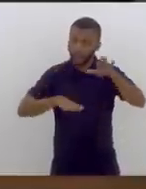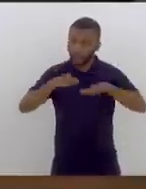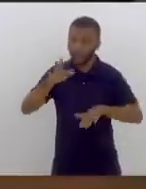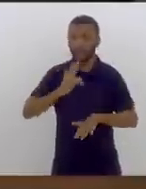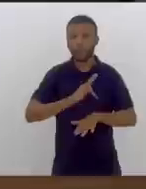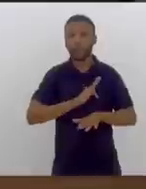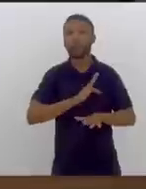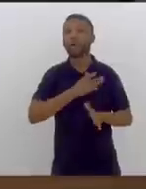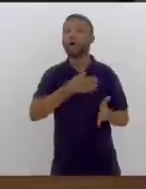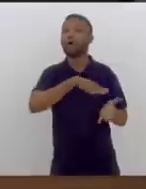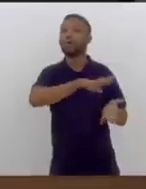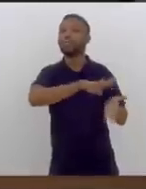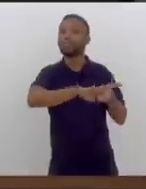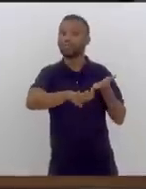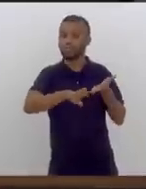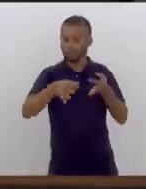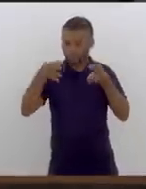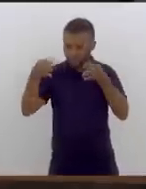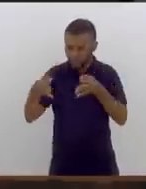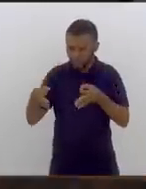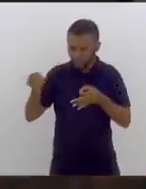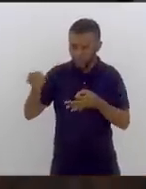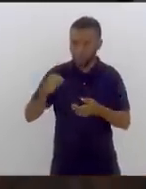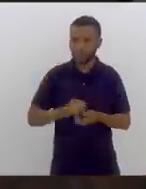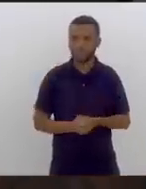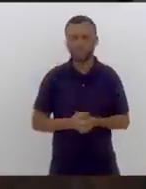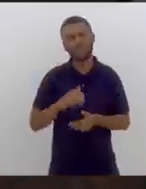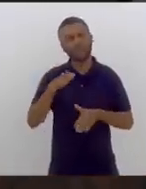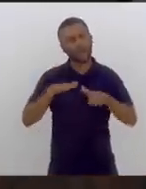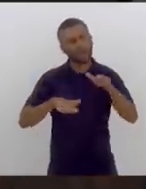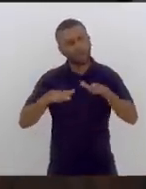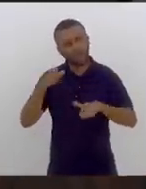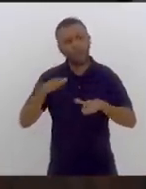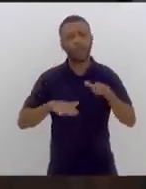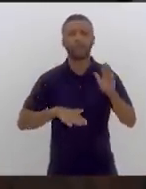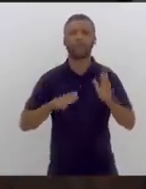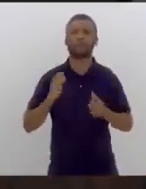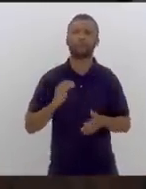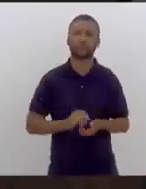excluídos não é isso Coronel mais ou menos